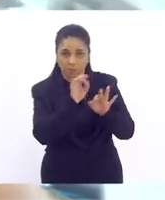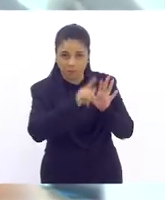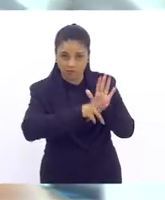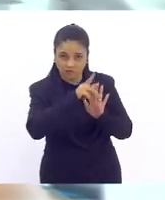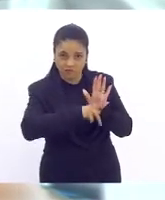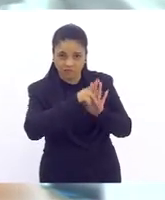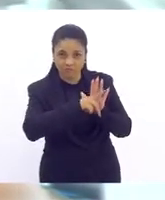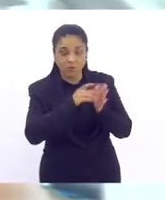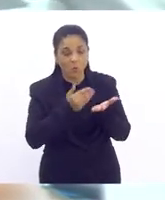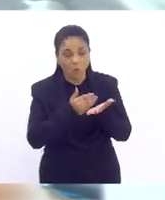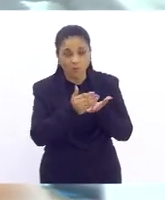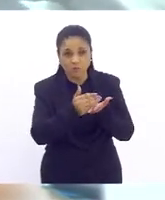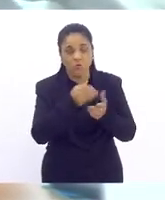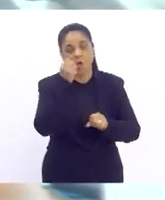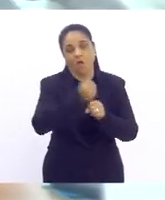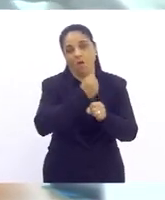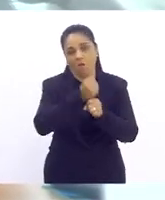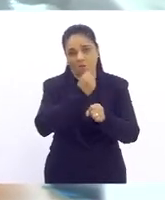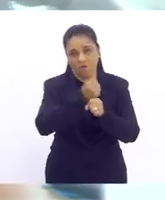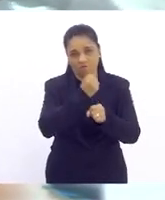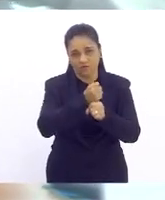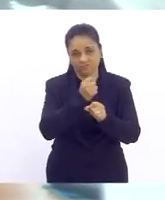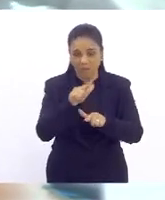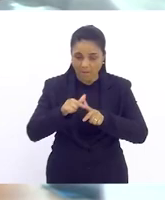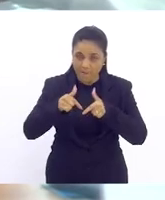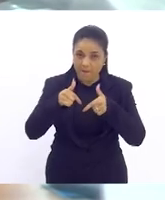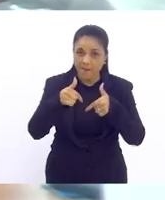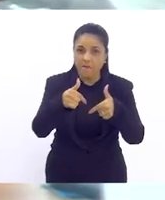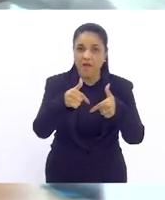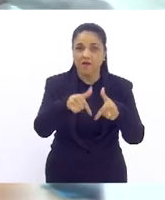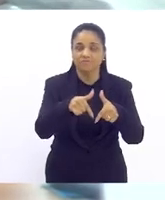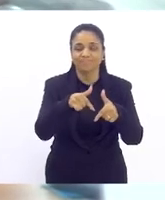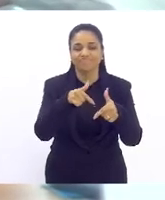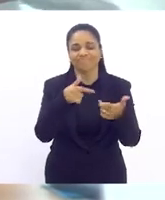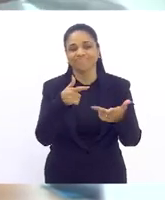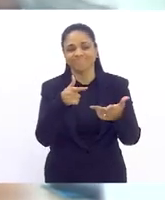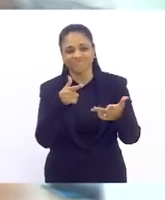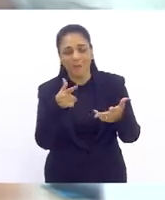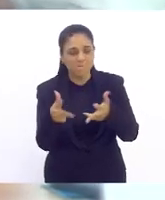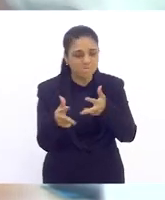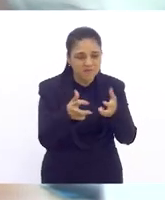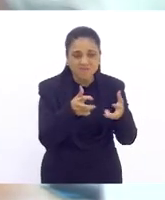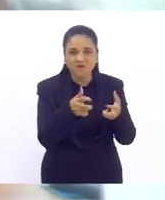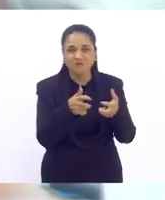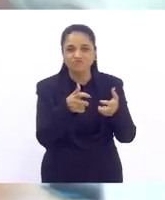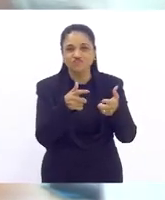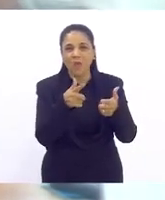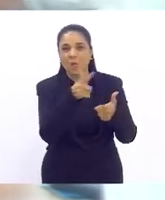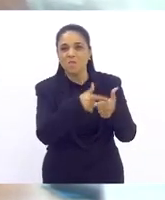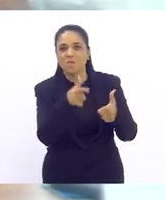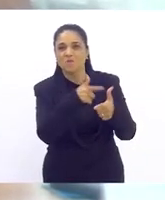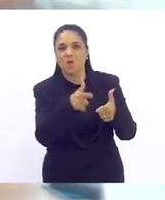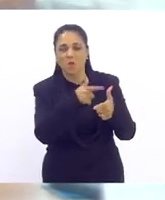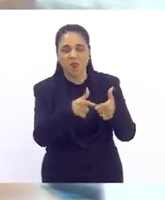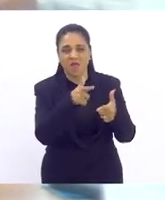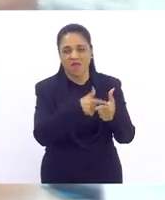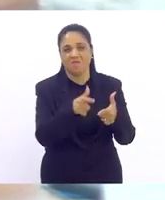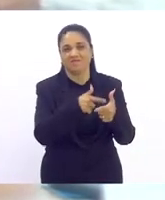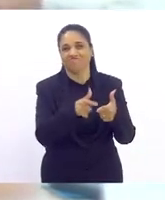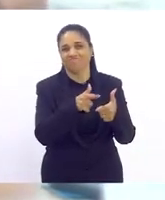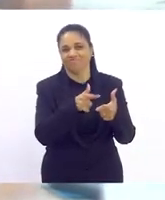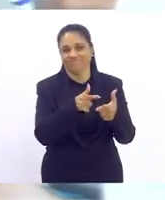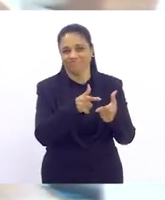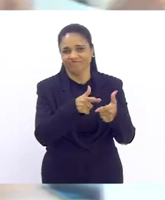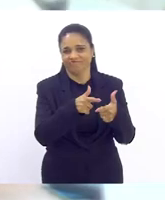uma solução inicialmente da obra e durante a execução da obra viu-se que não era aquela daquela a real